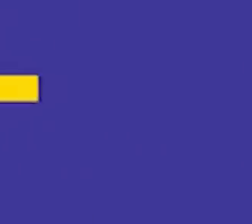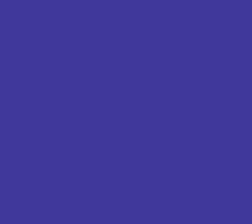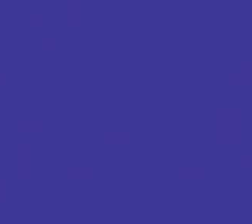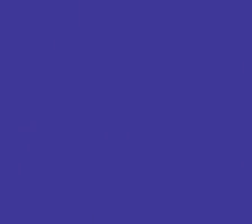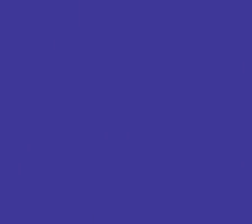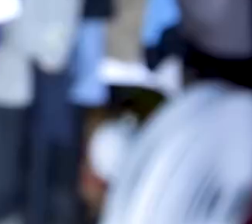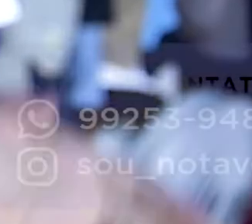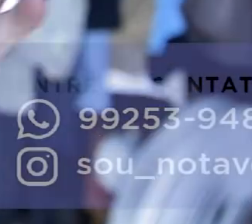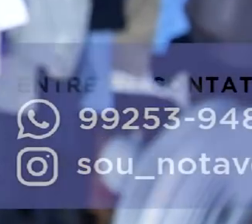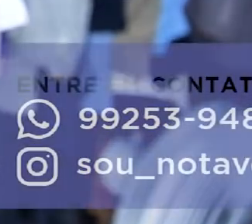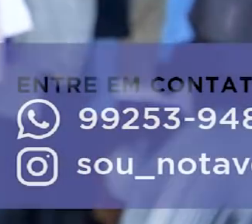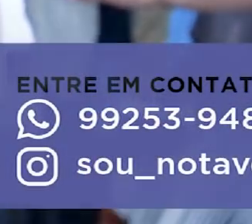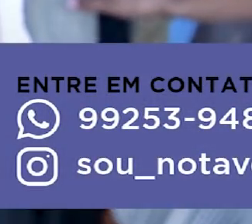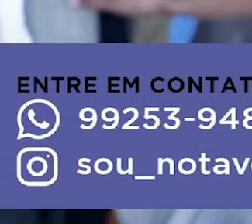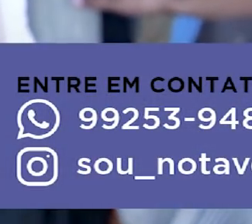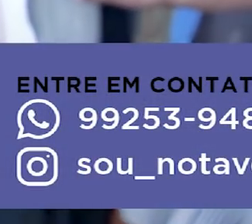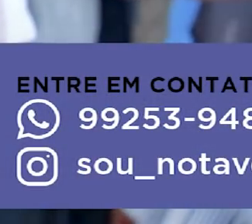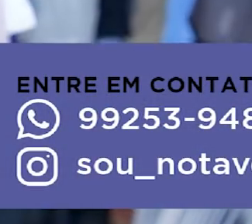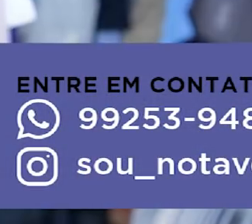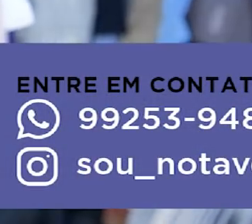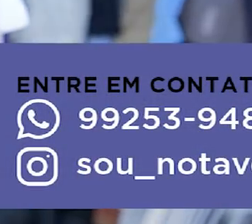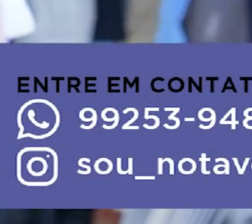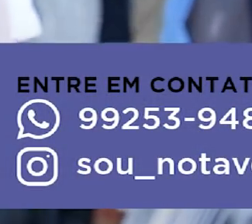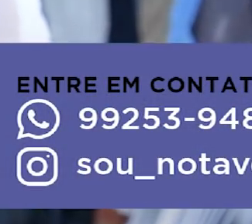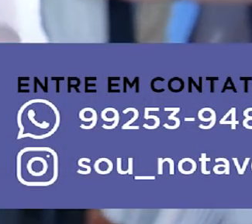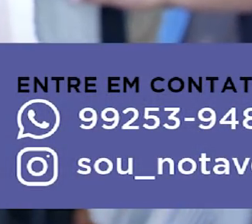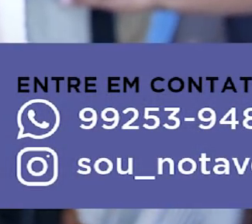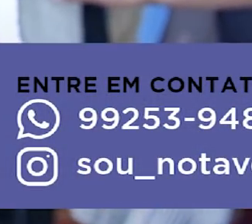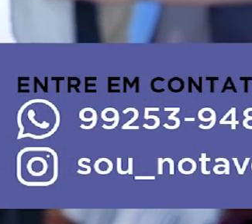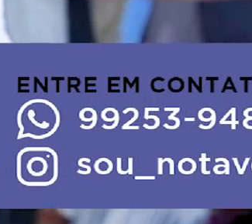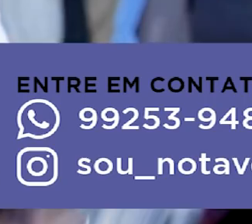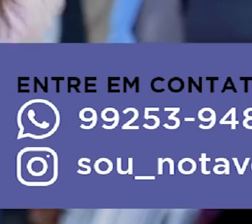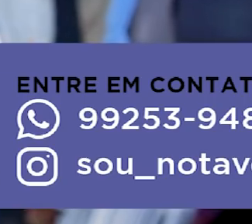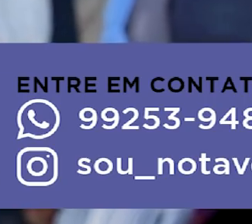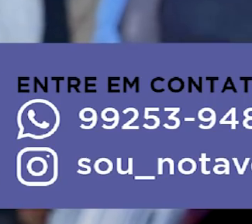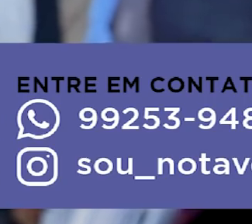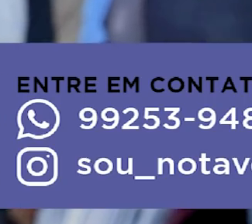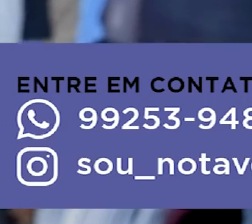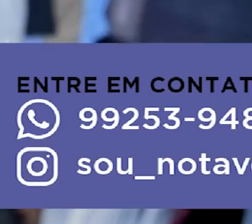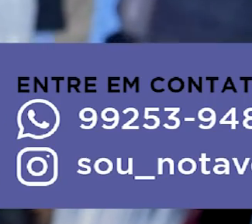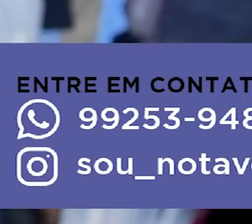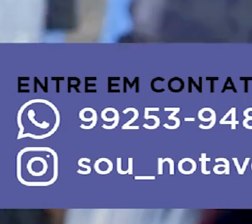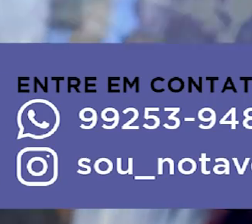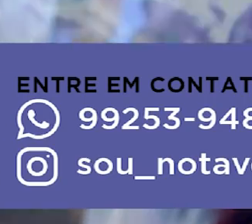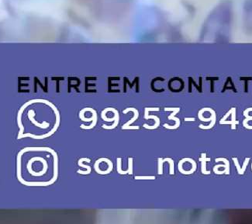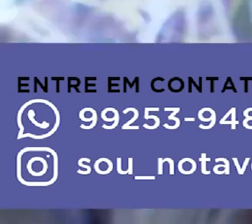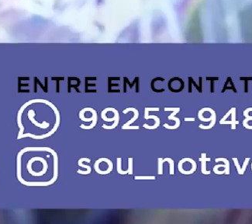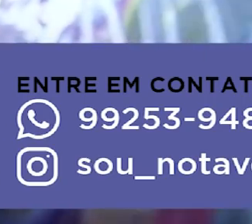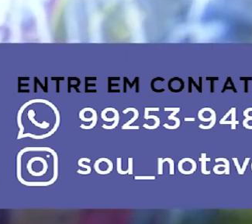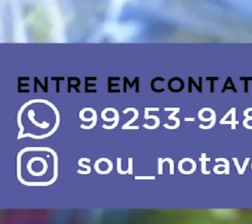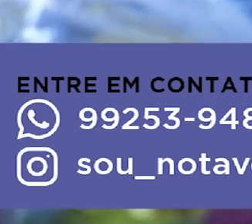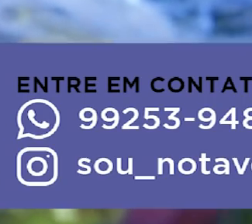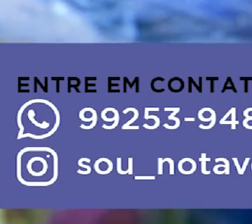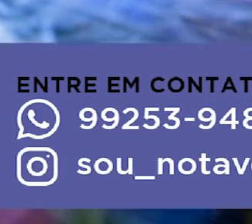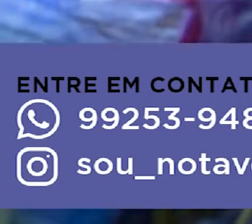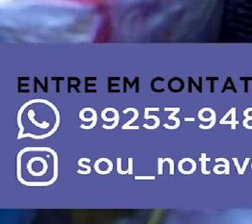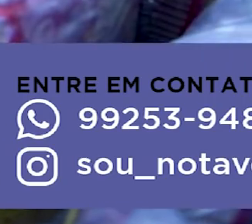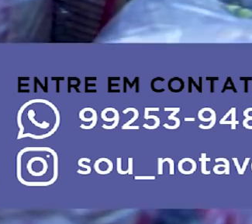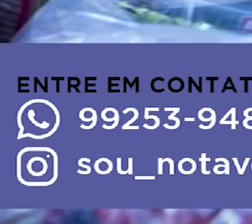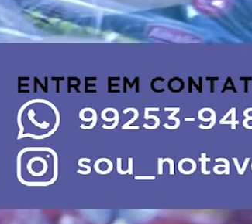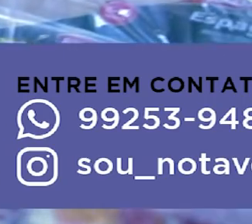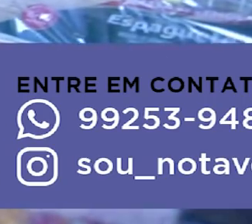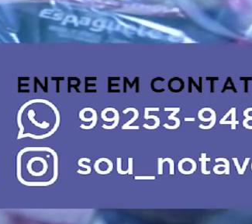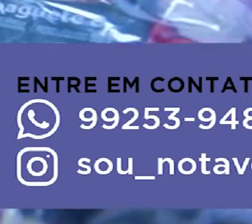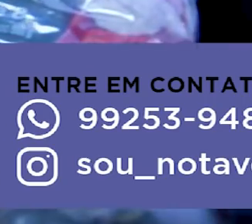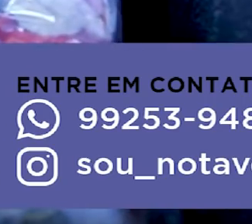doação o que alegria queridos estamos aqui na nossa ação social sou notável distribuindo cestas roupas